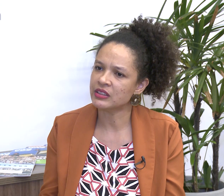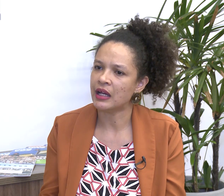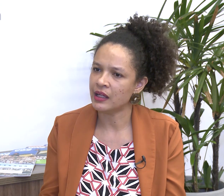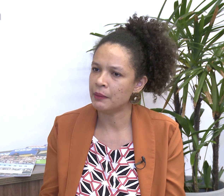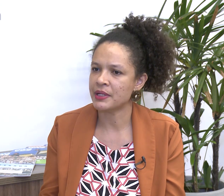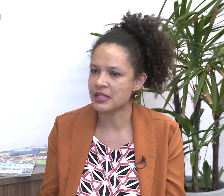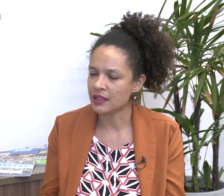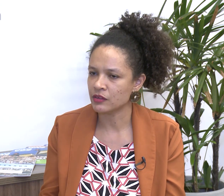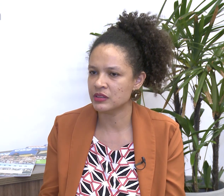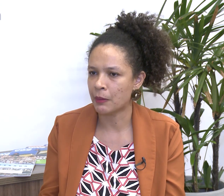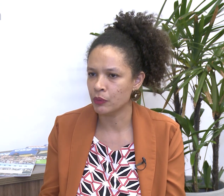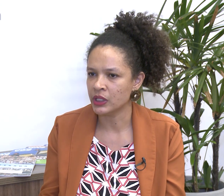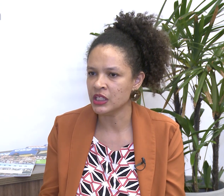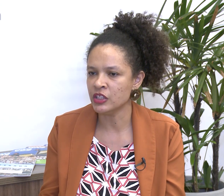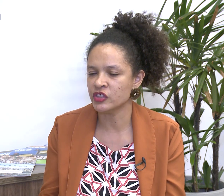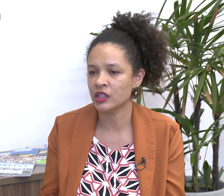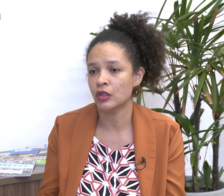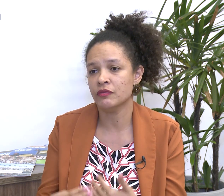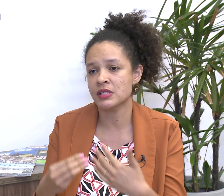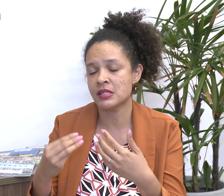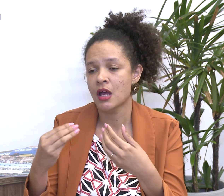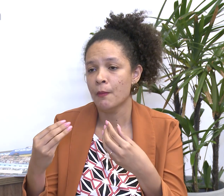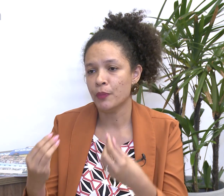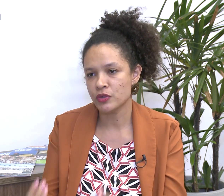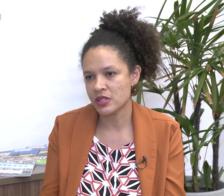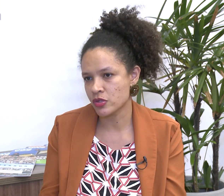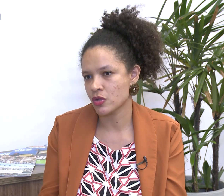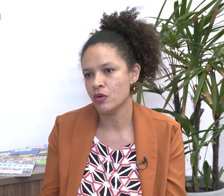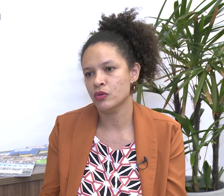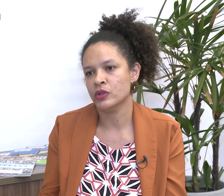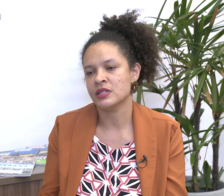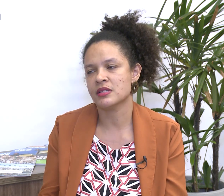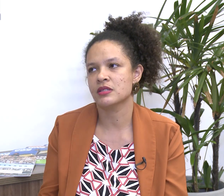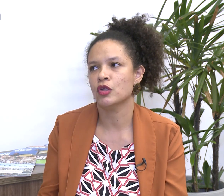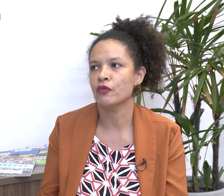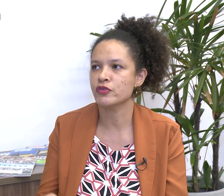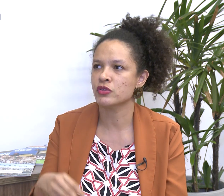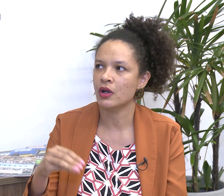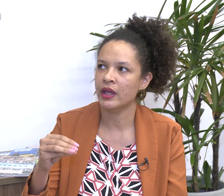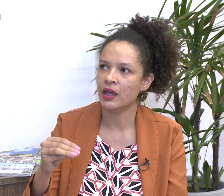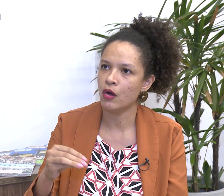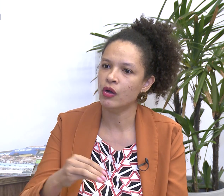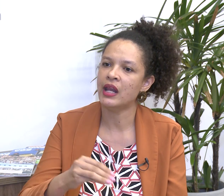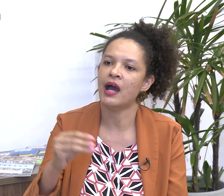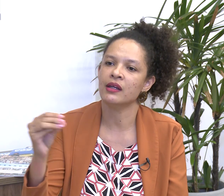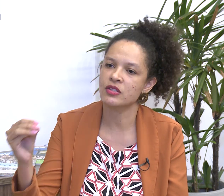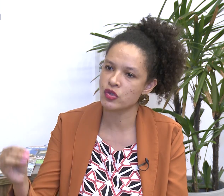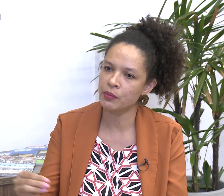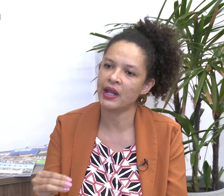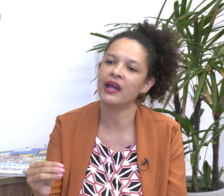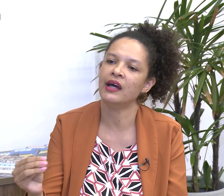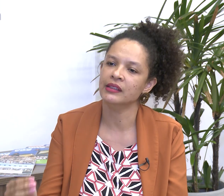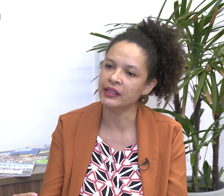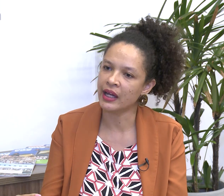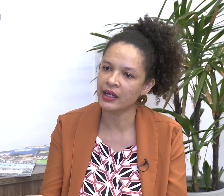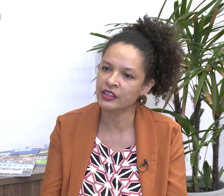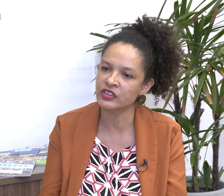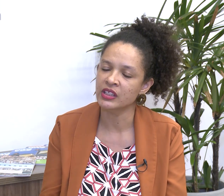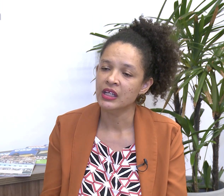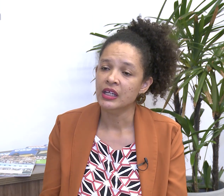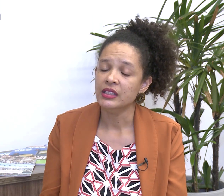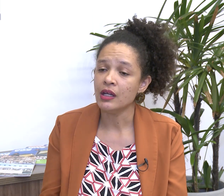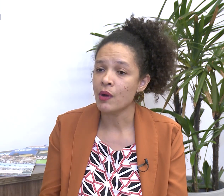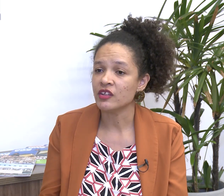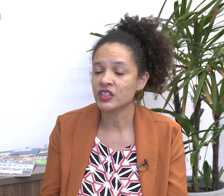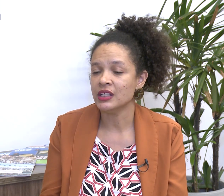também estar representados na política, novas posições, novos olhares sobre a